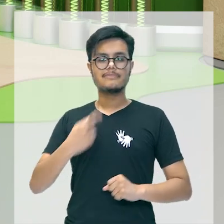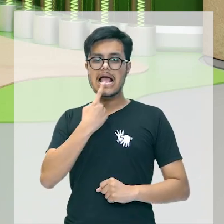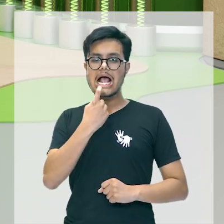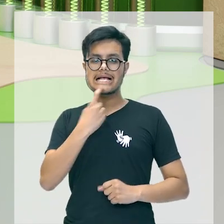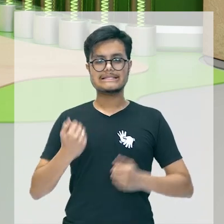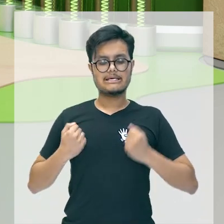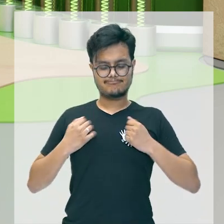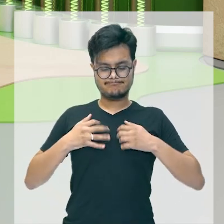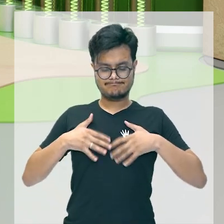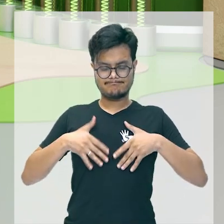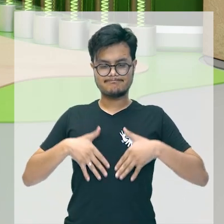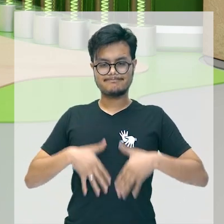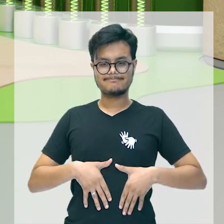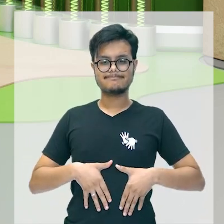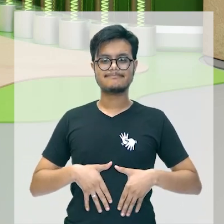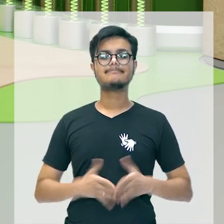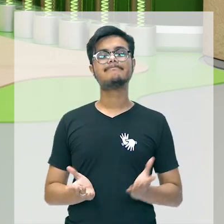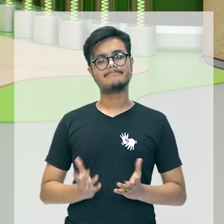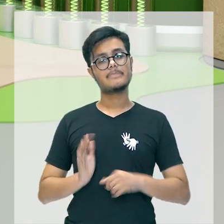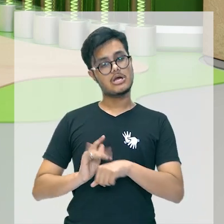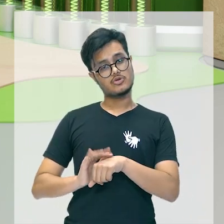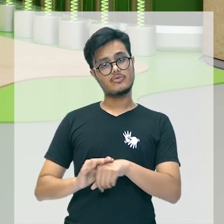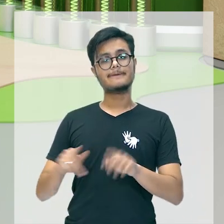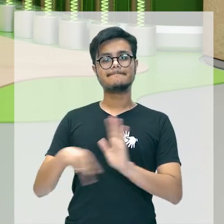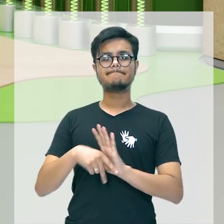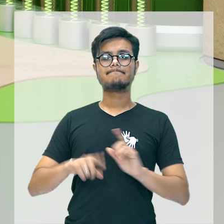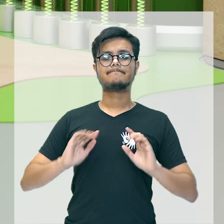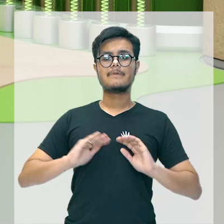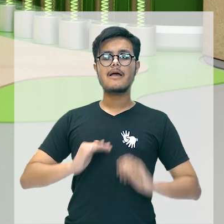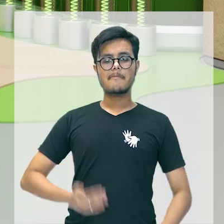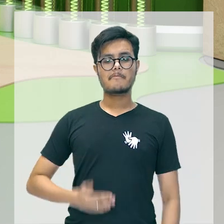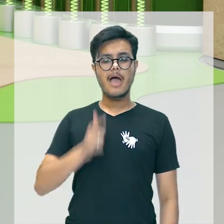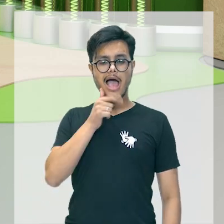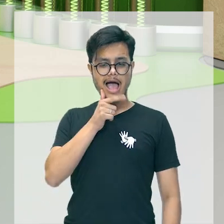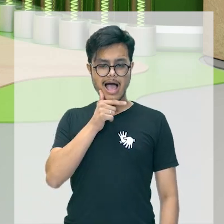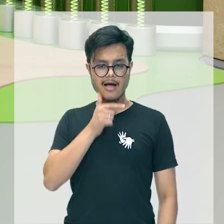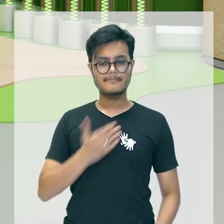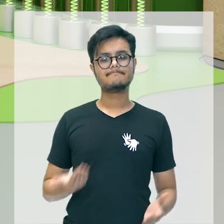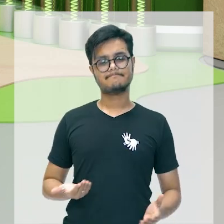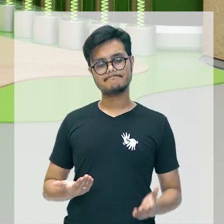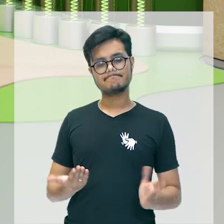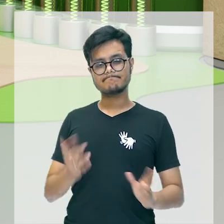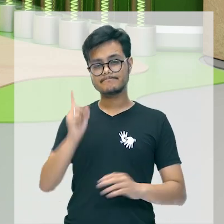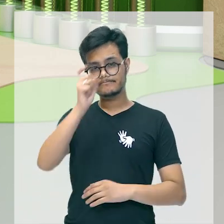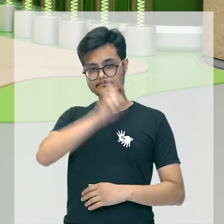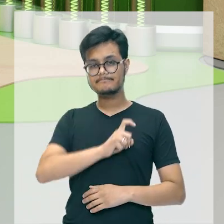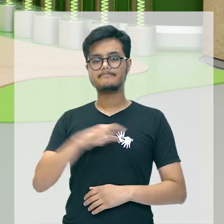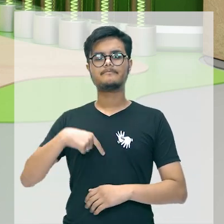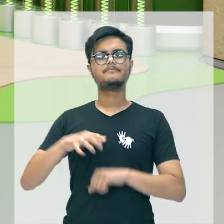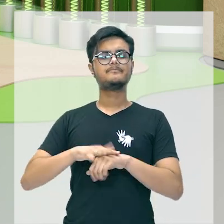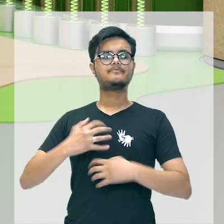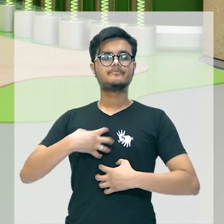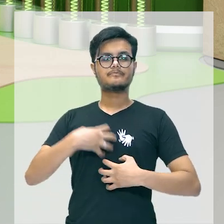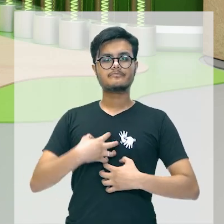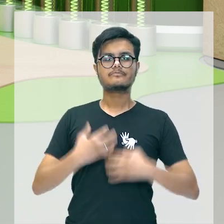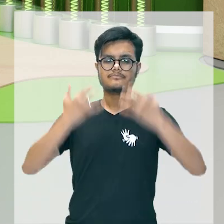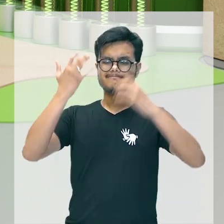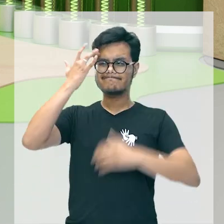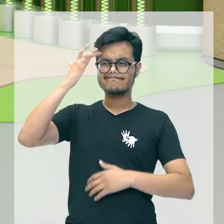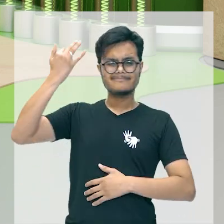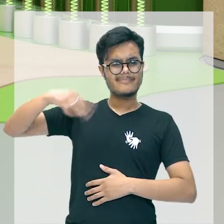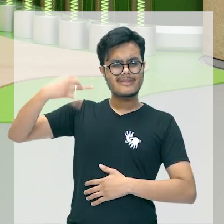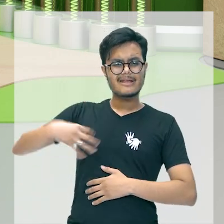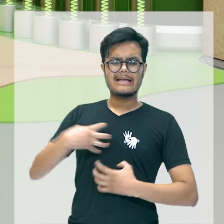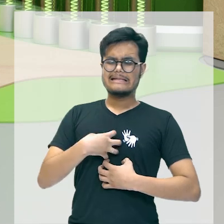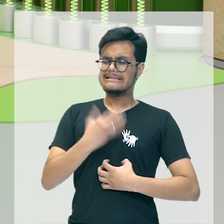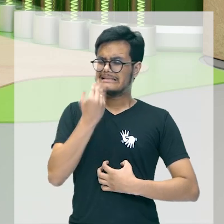ali, né, através do pé e causar essa doença, contaminar, né, vai cair na corrente sanguínea e vai causar alguns sintomas, por exemplo, como dores